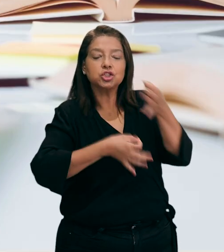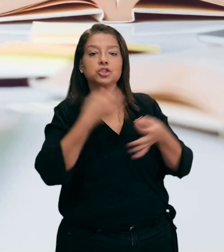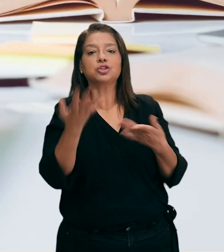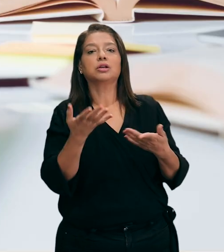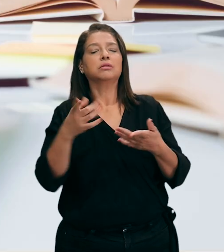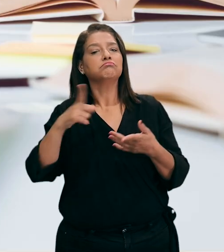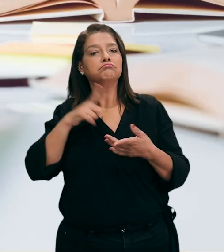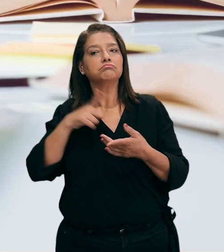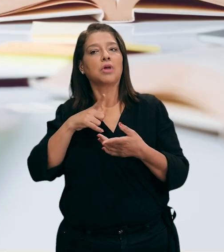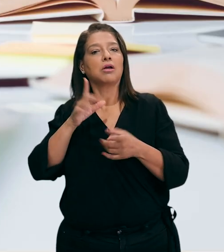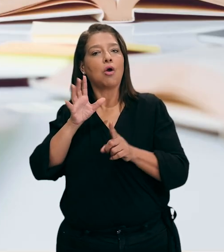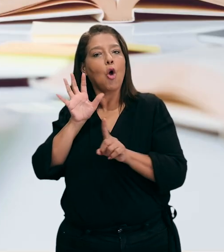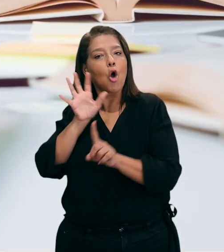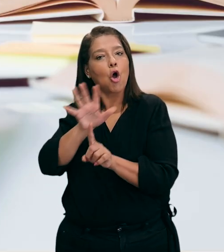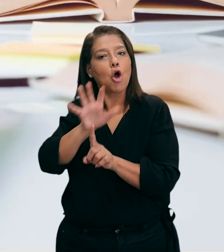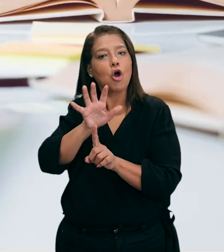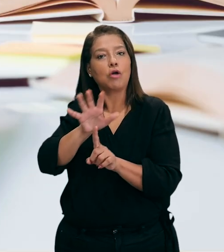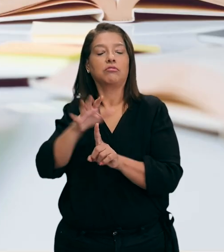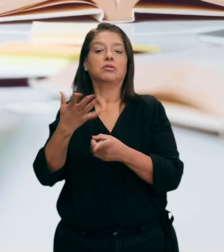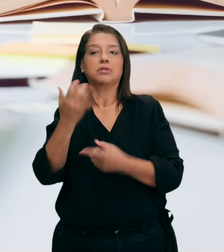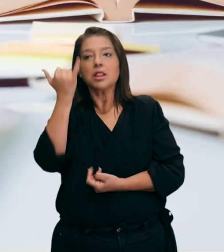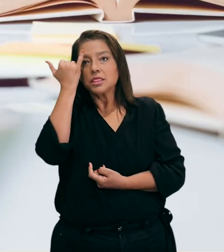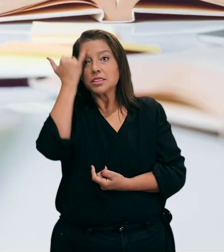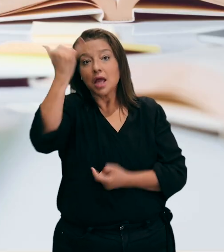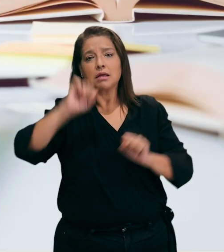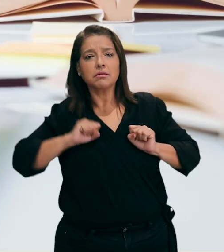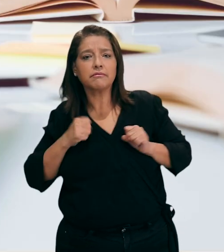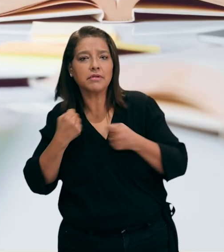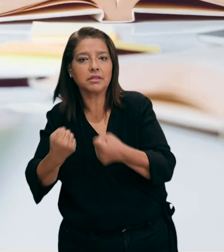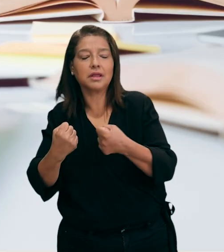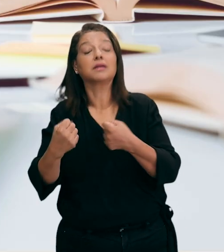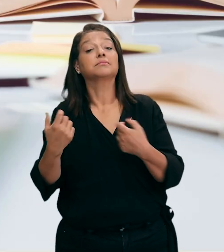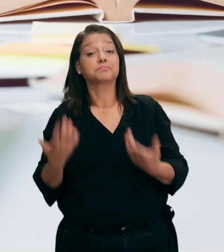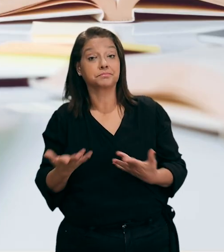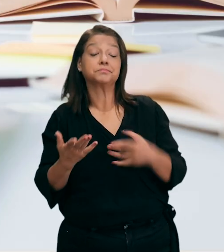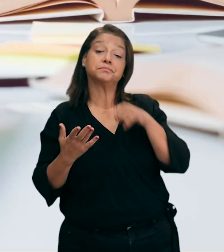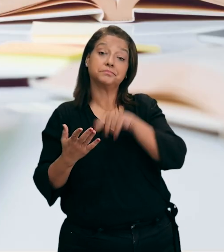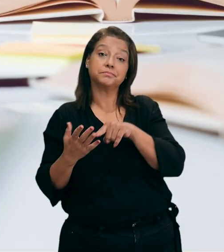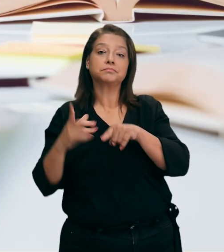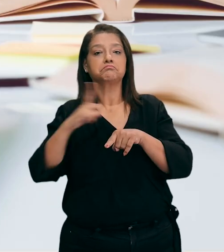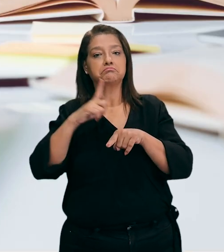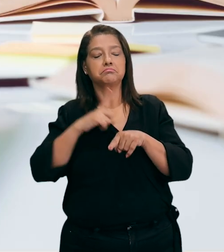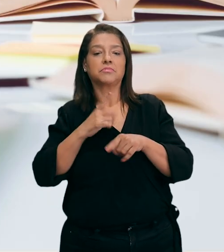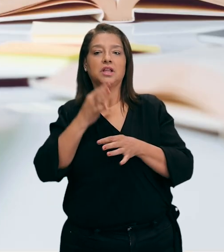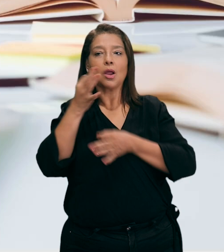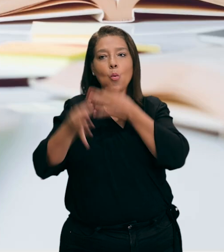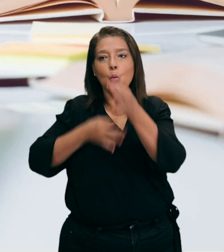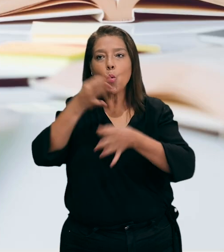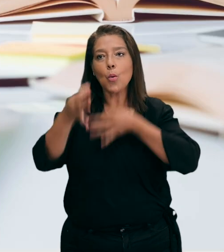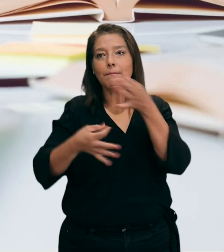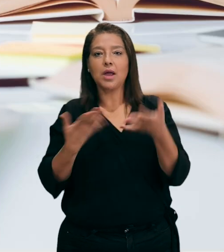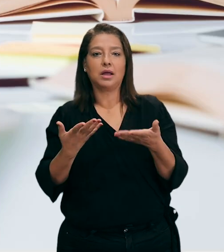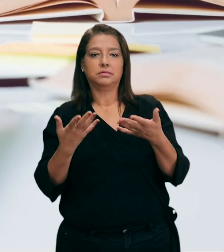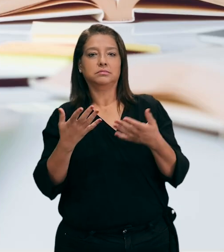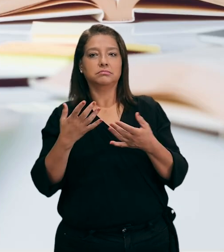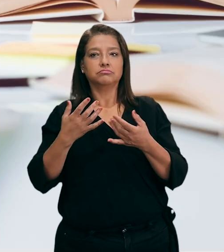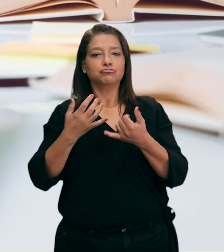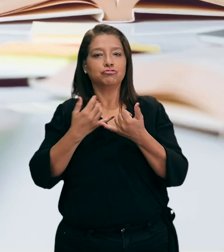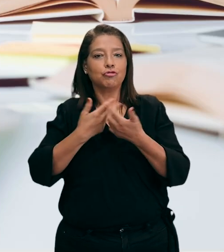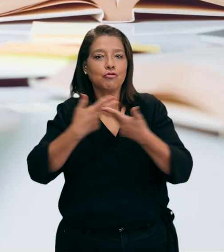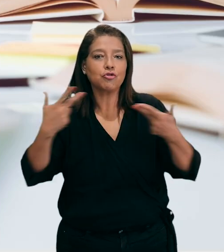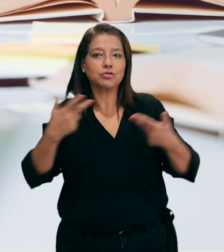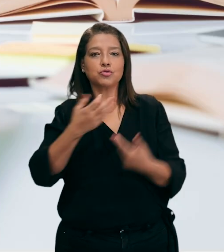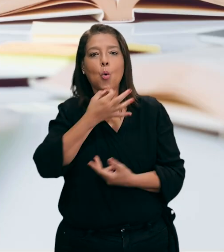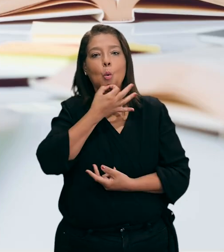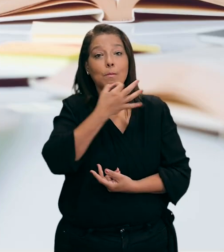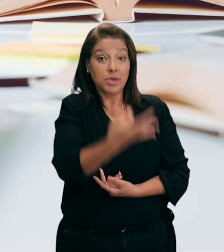de convencer, defender uma ideia, e para isso ele usa argumentos, conectivos,